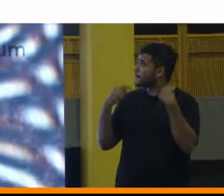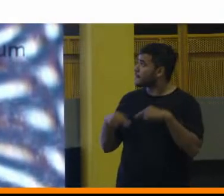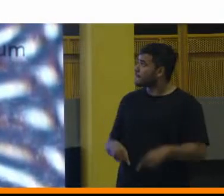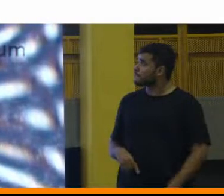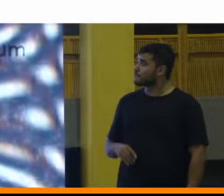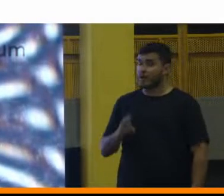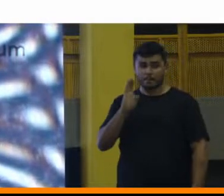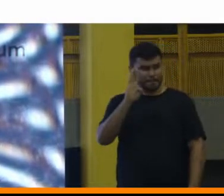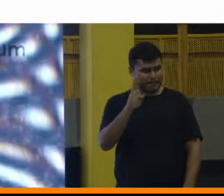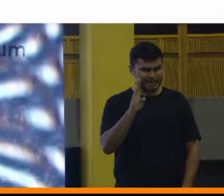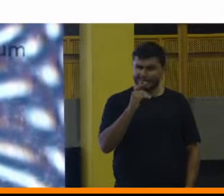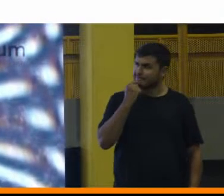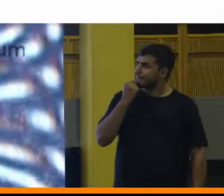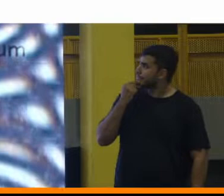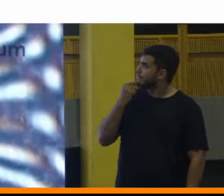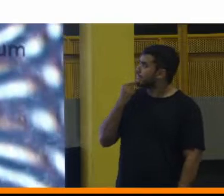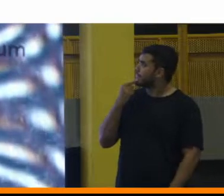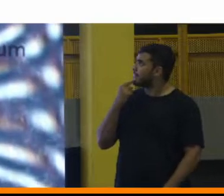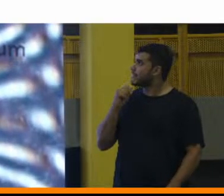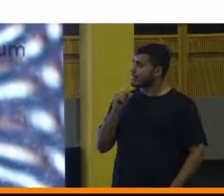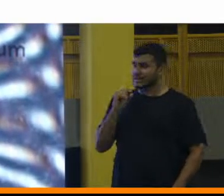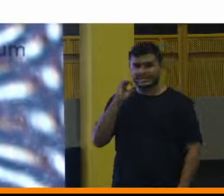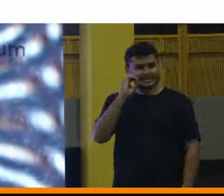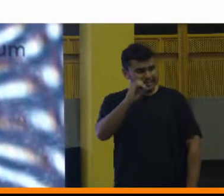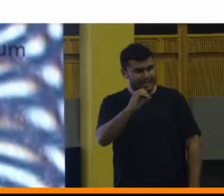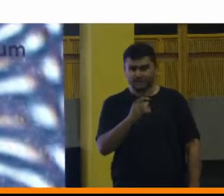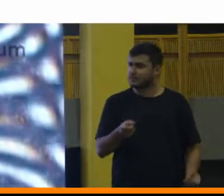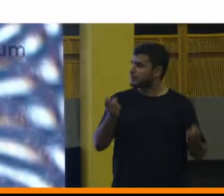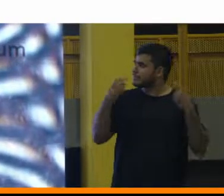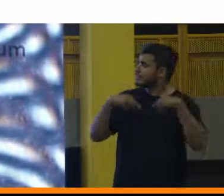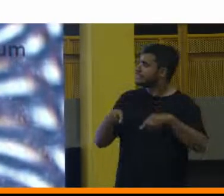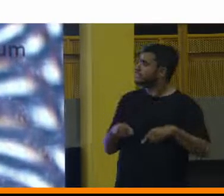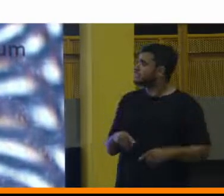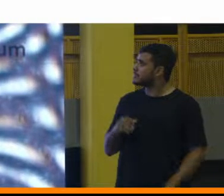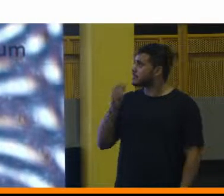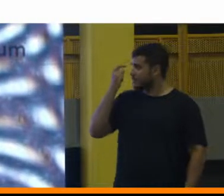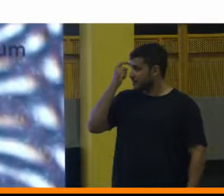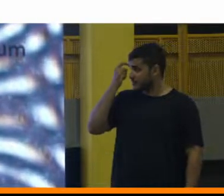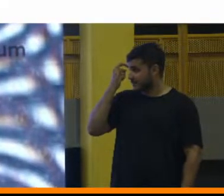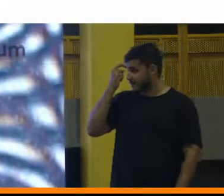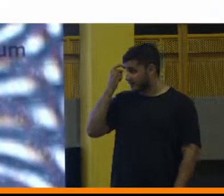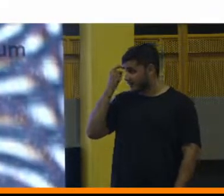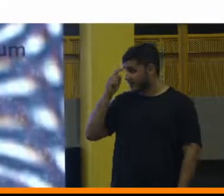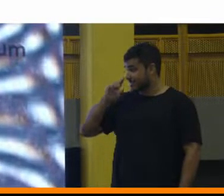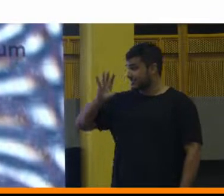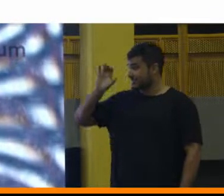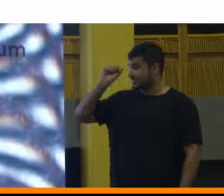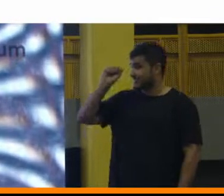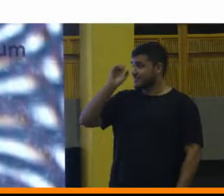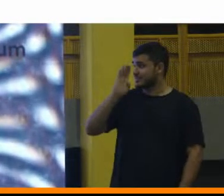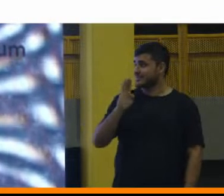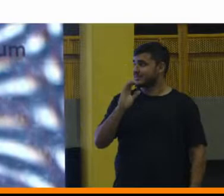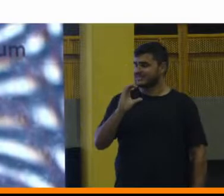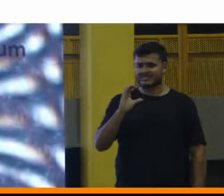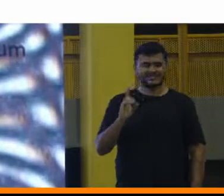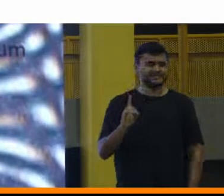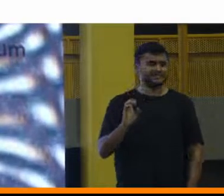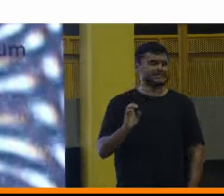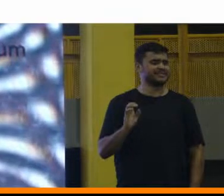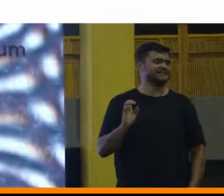As forças que o chão exerce sobre o garoto se anulam? Só de ler eu já